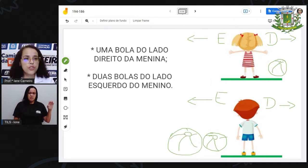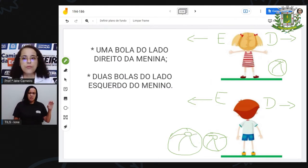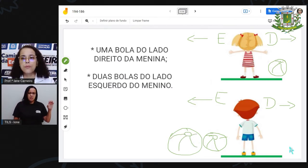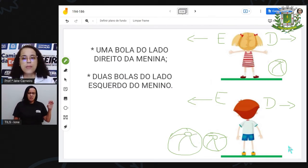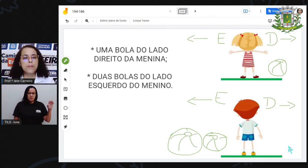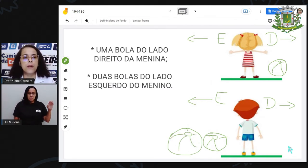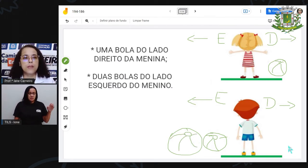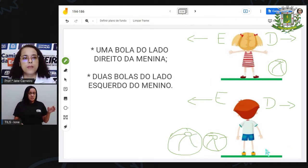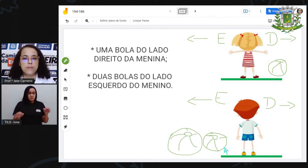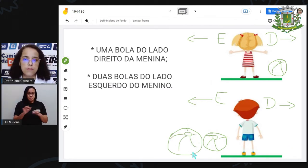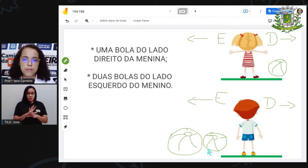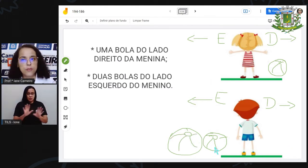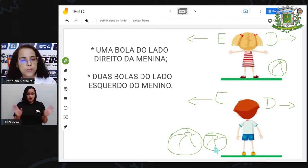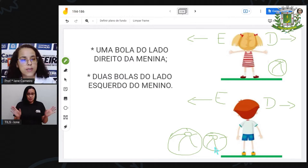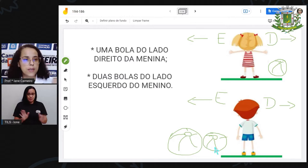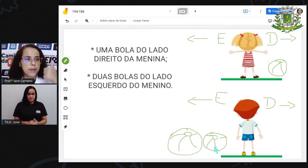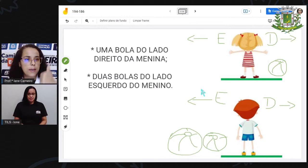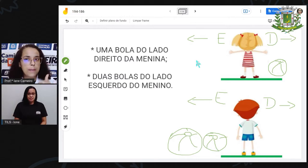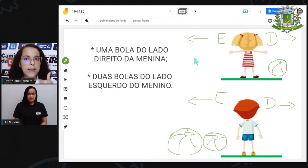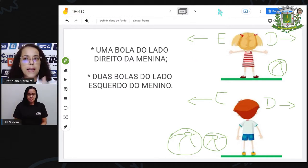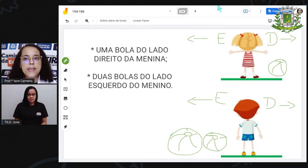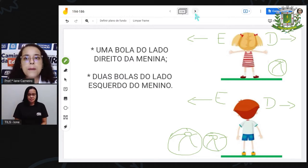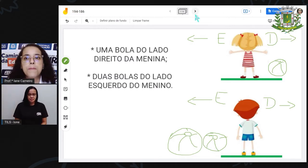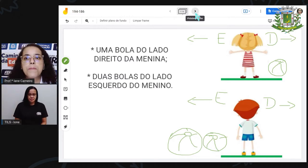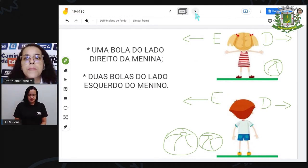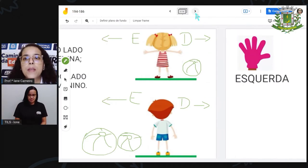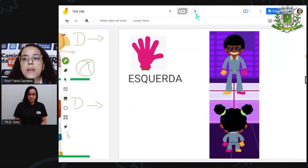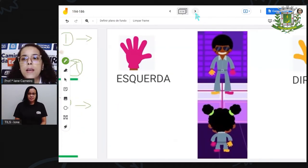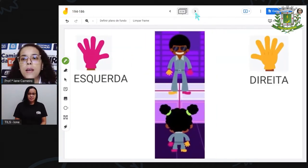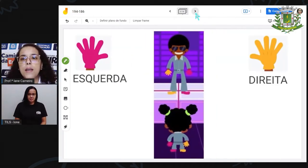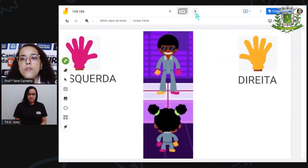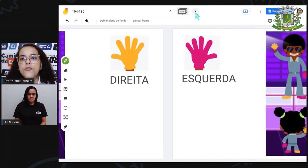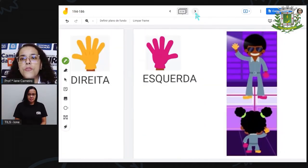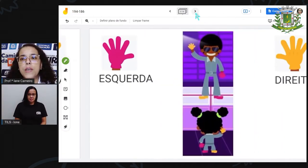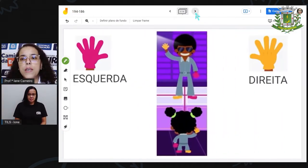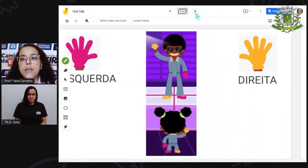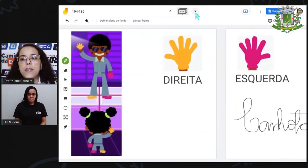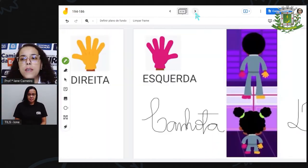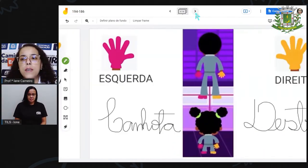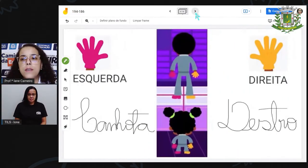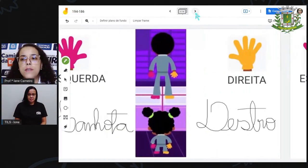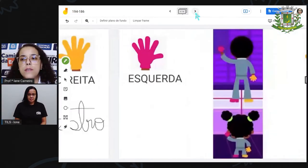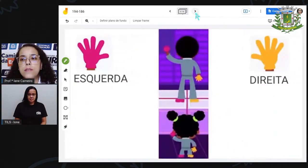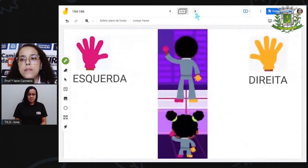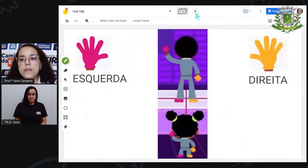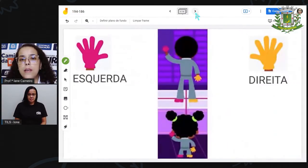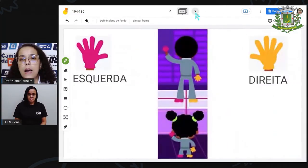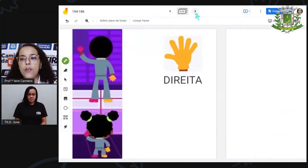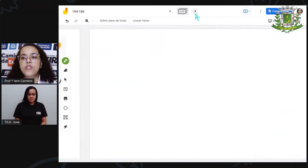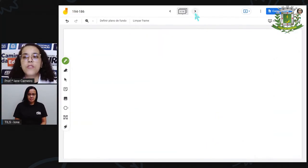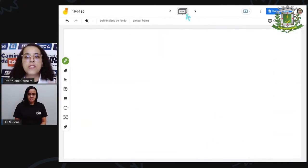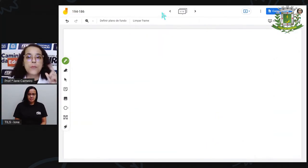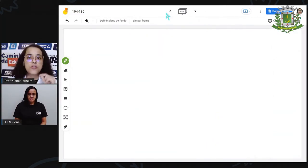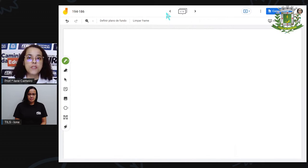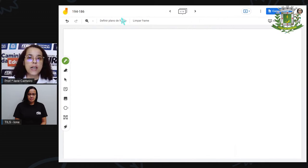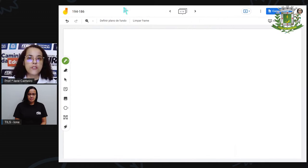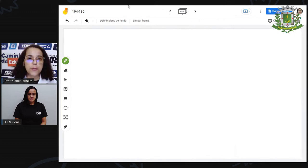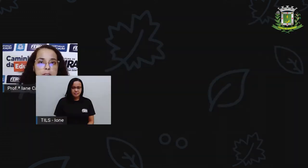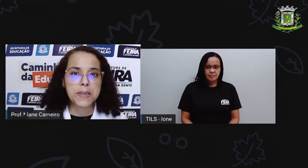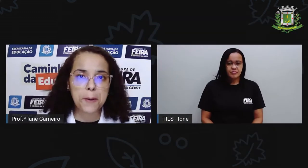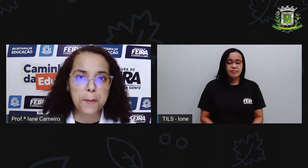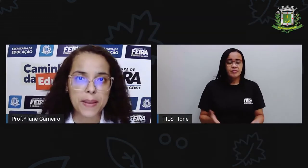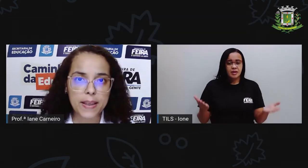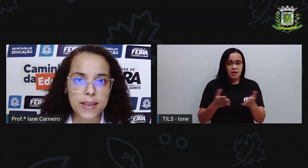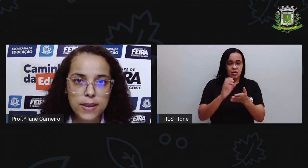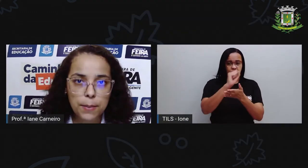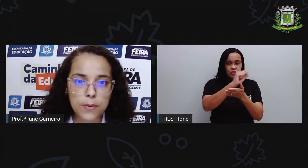Prontinho, duas bolas. Uma, duas. Beleza? Deixa eu ver aqui. Agora a gente vai fazer uma atividade. A